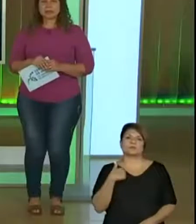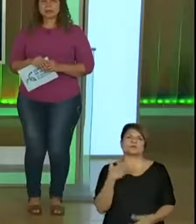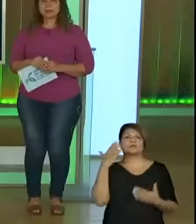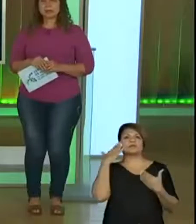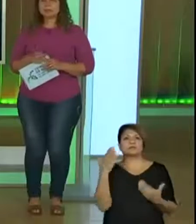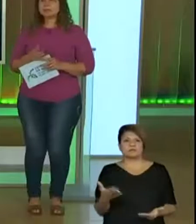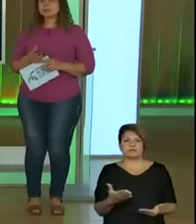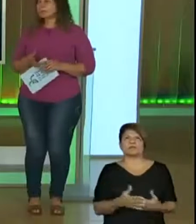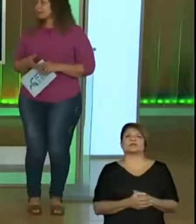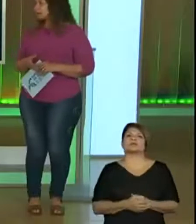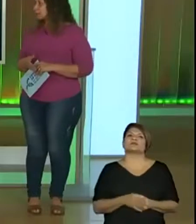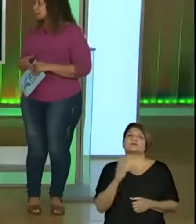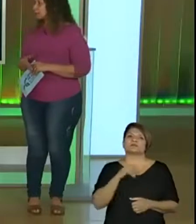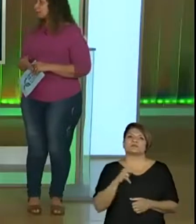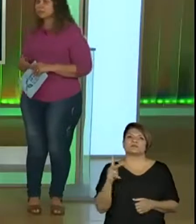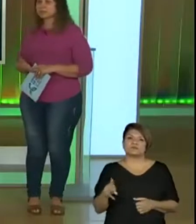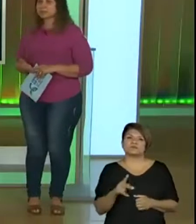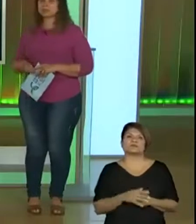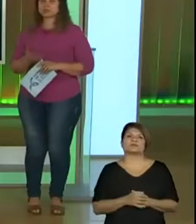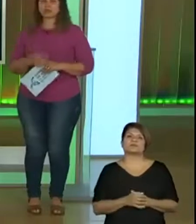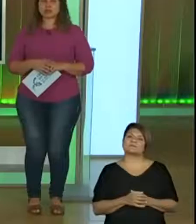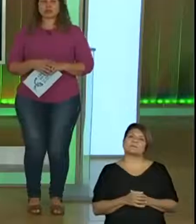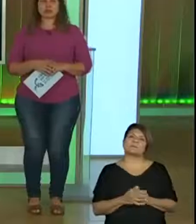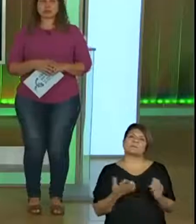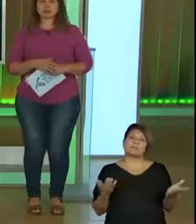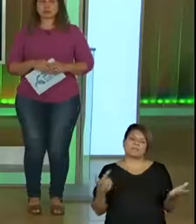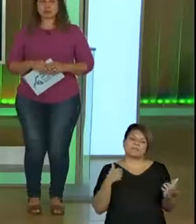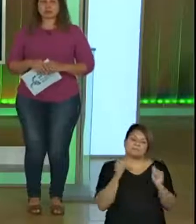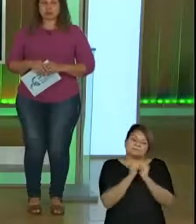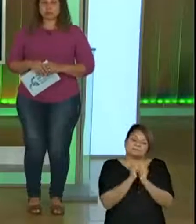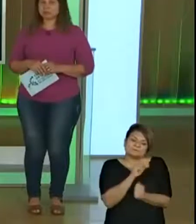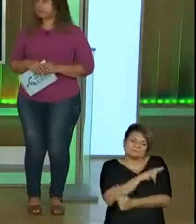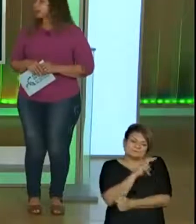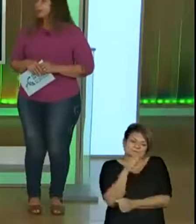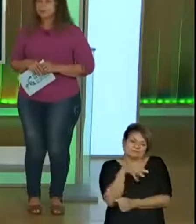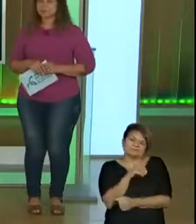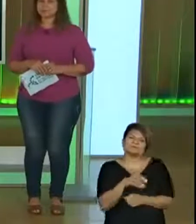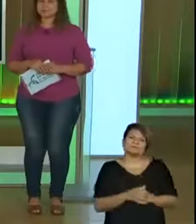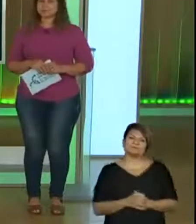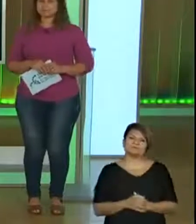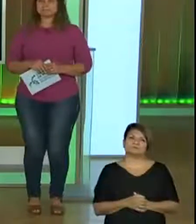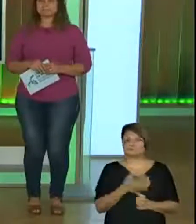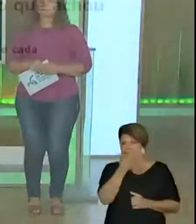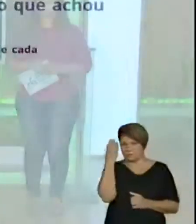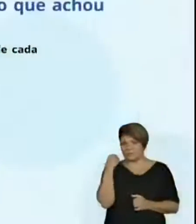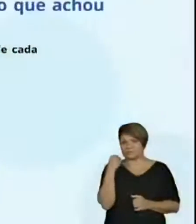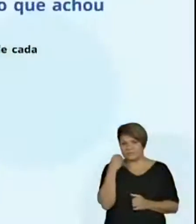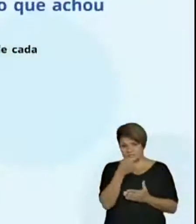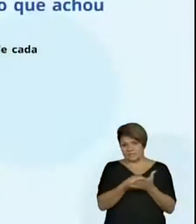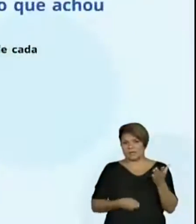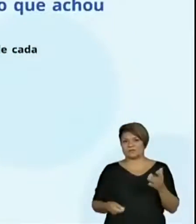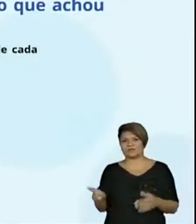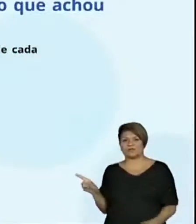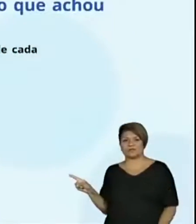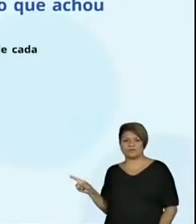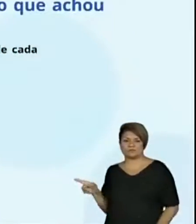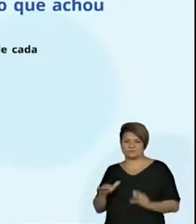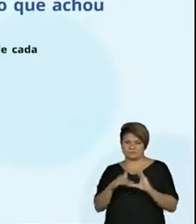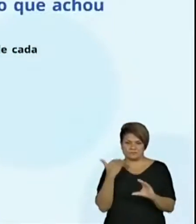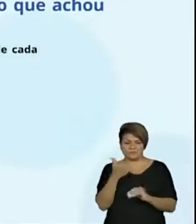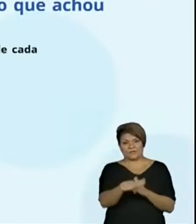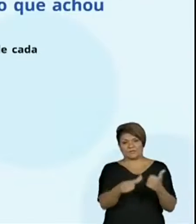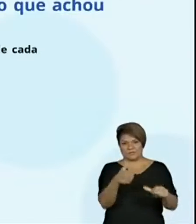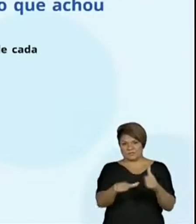agradeço, professora Ana Paula. Amo estar aqui juntinho com você e com os nossos alunos do segundo ano. Muito obrigada. E não esqueçam, professores, a avaliação tem um